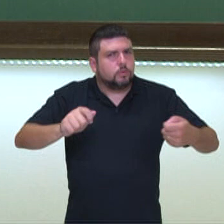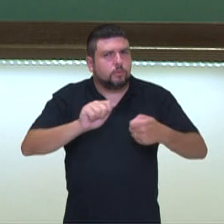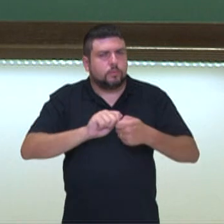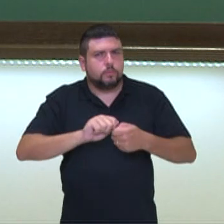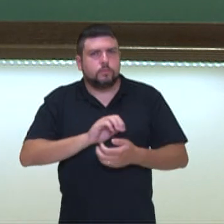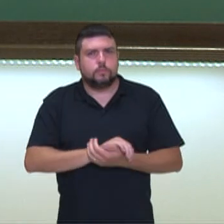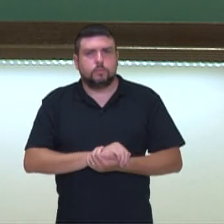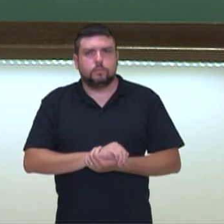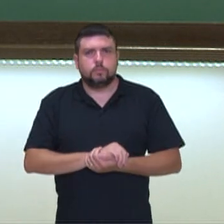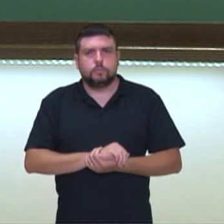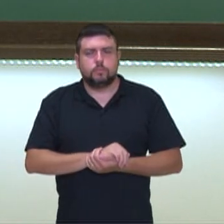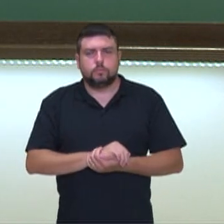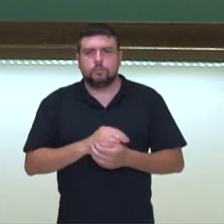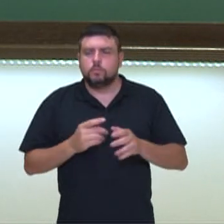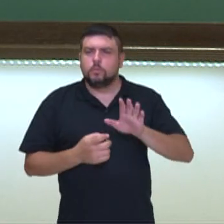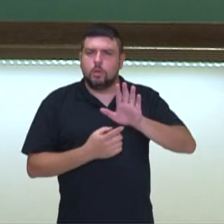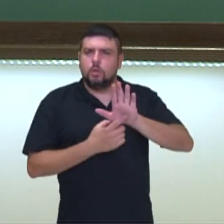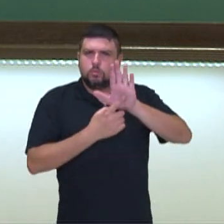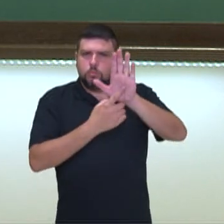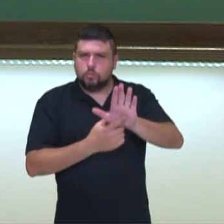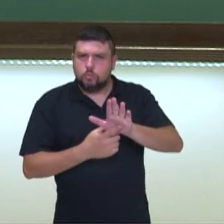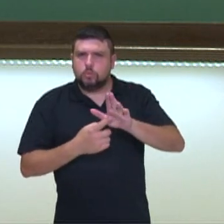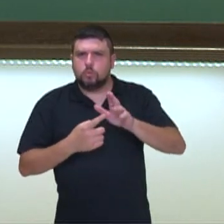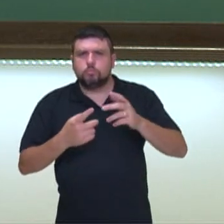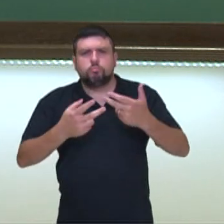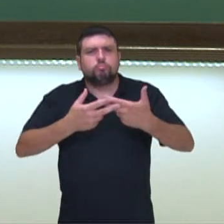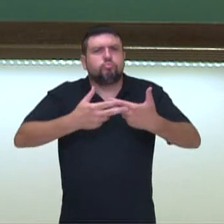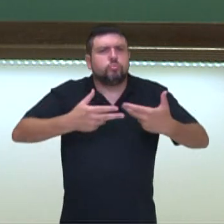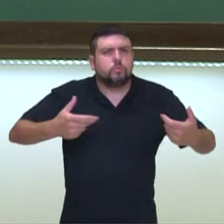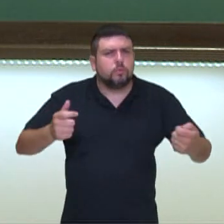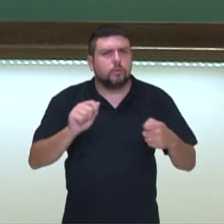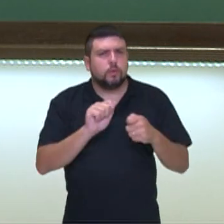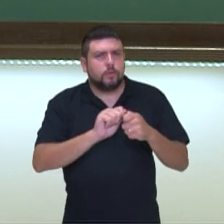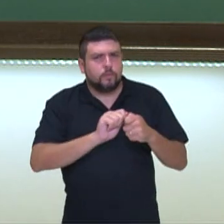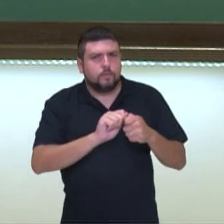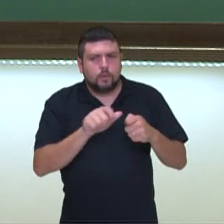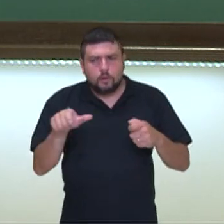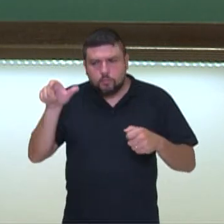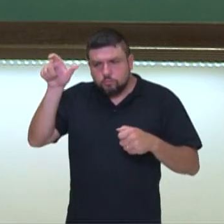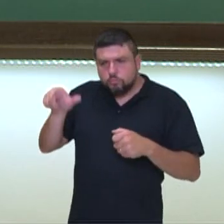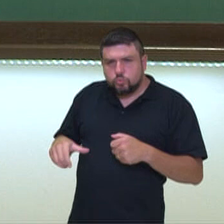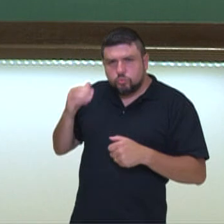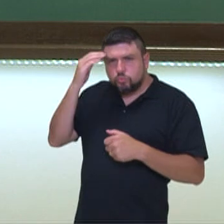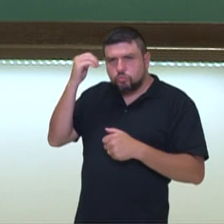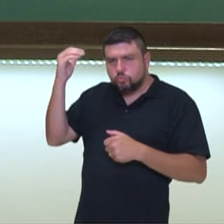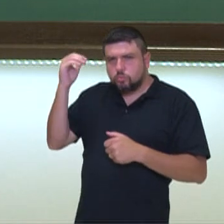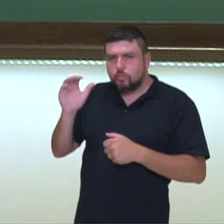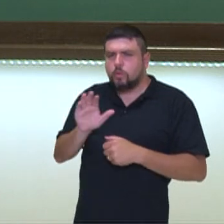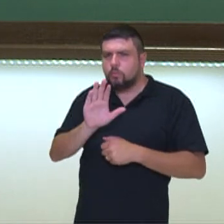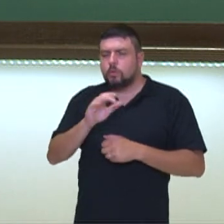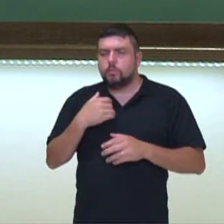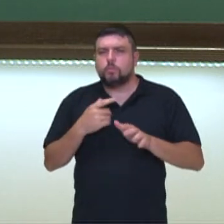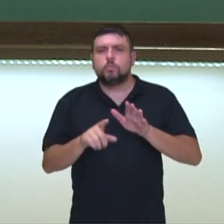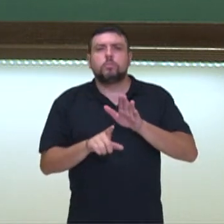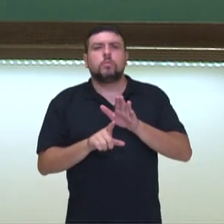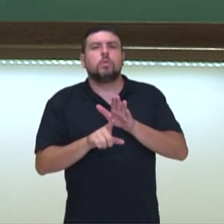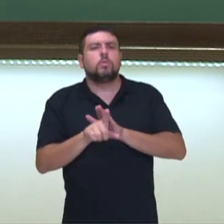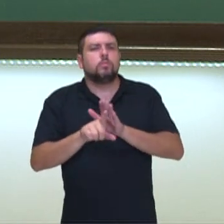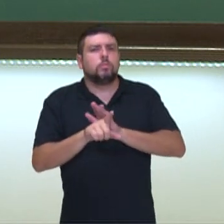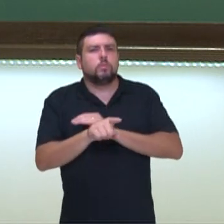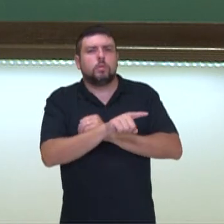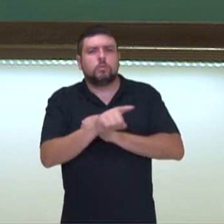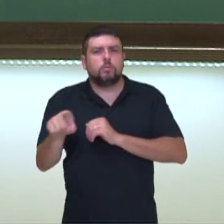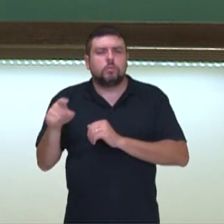começar mostrando as produções, mostrando exemplos que os artistas fazem, vamos fazer umas perguntinhas para ativar o